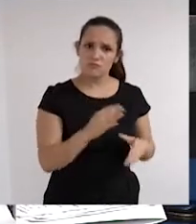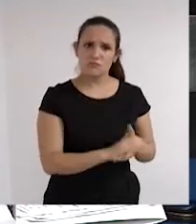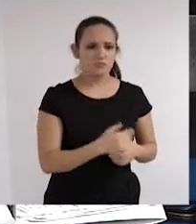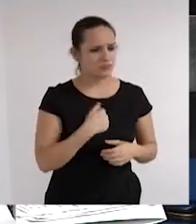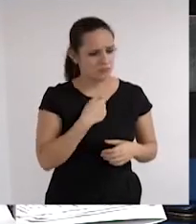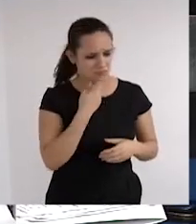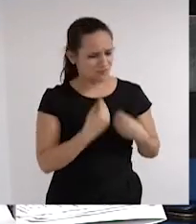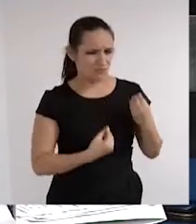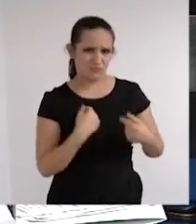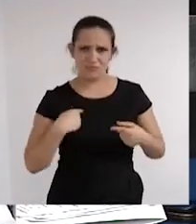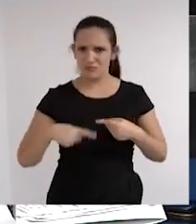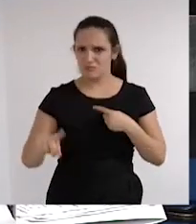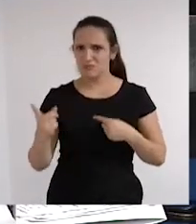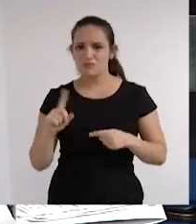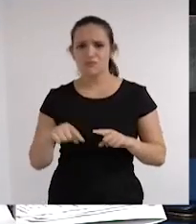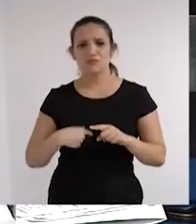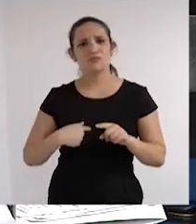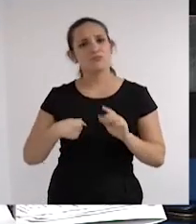de Orçamento.